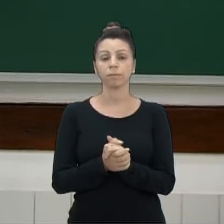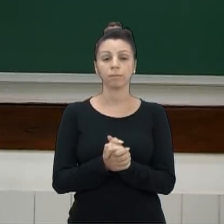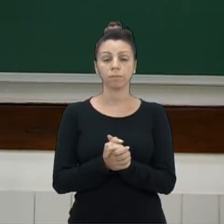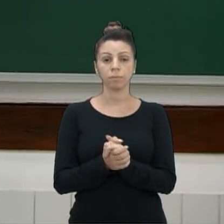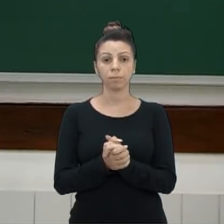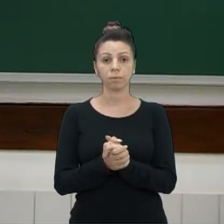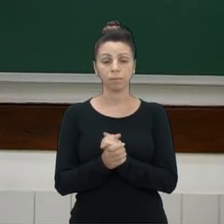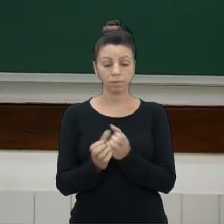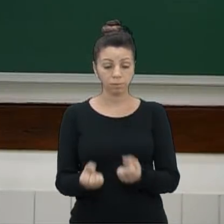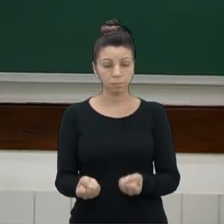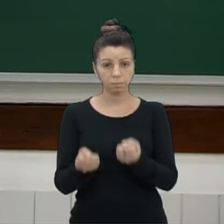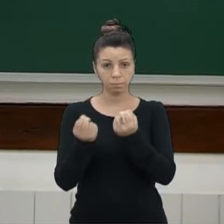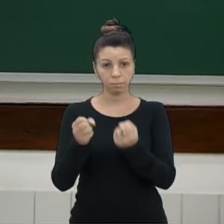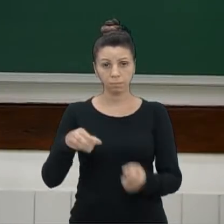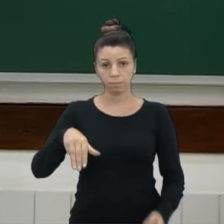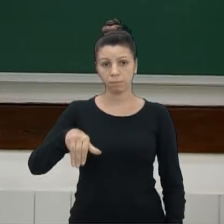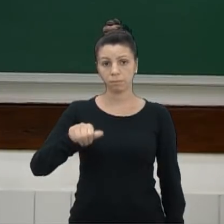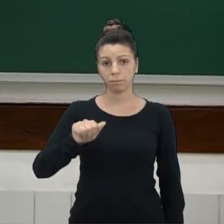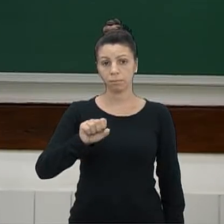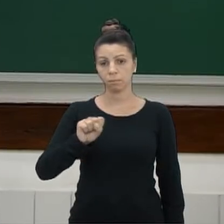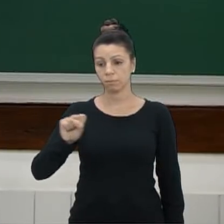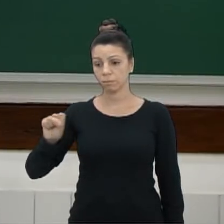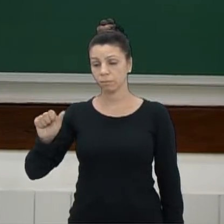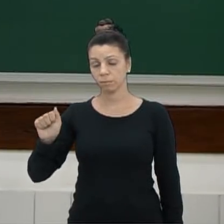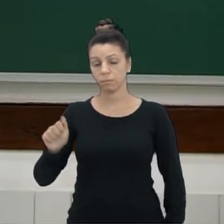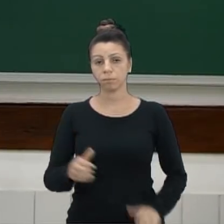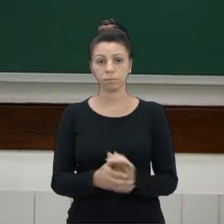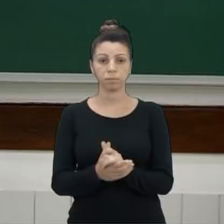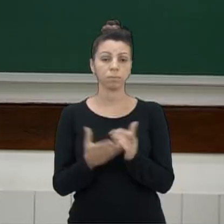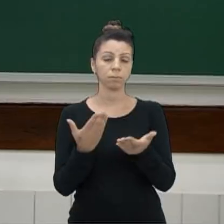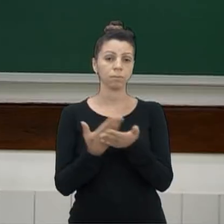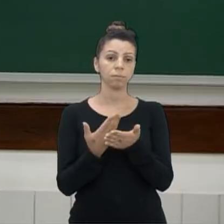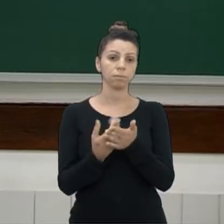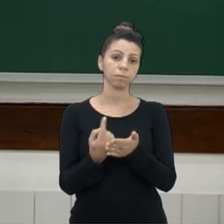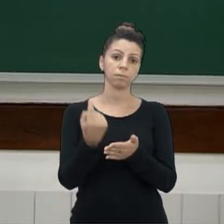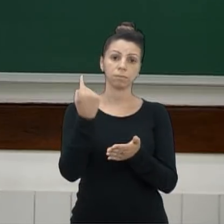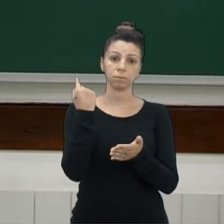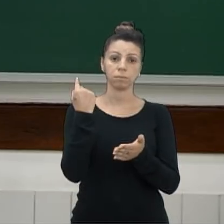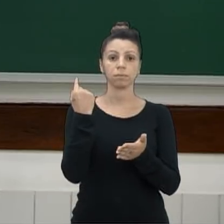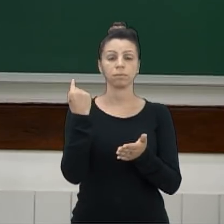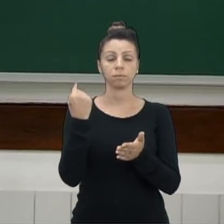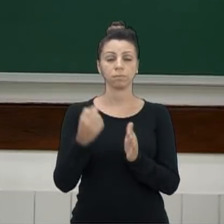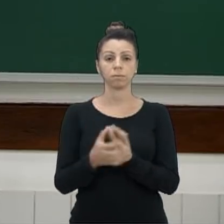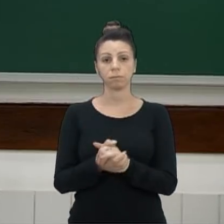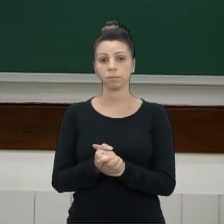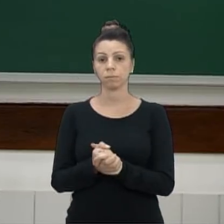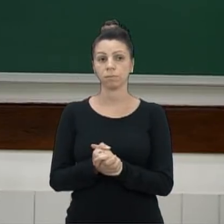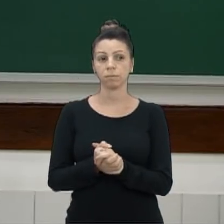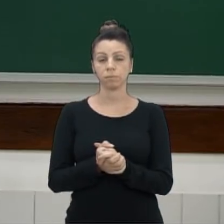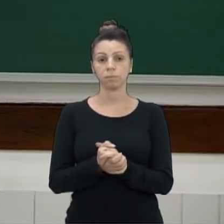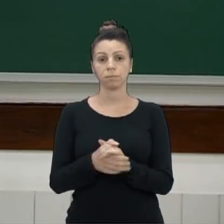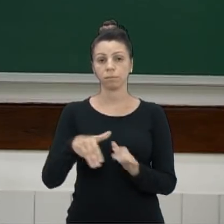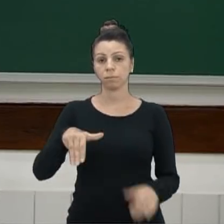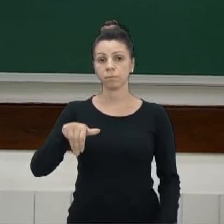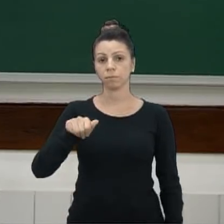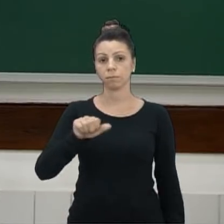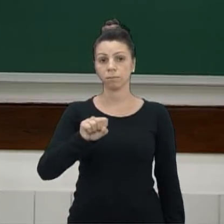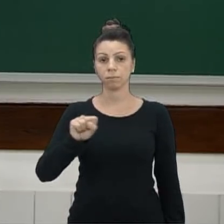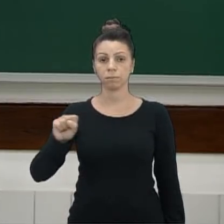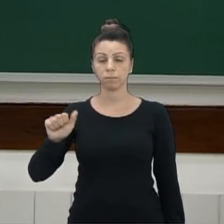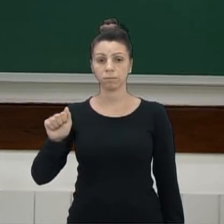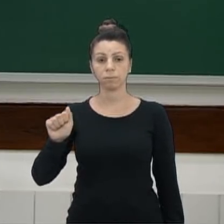massa. Lembrando para vocês, aula passada eu já ensinei para vocês as unidades de massa, a gente aprendeu a